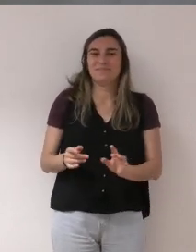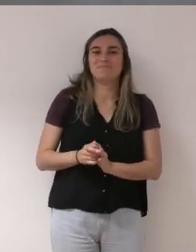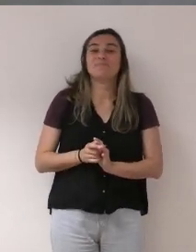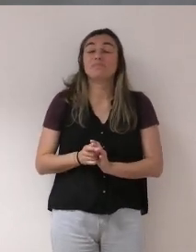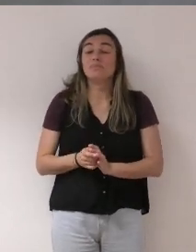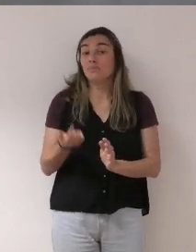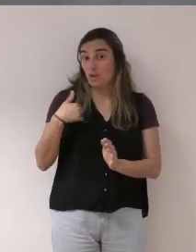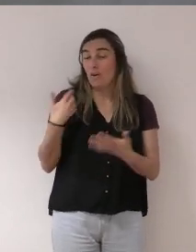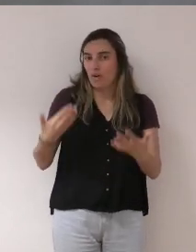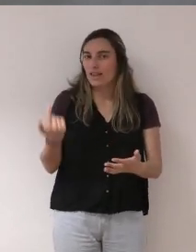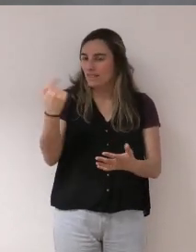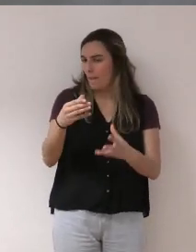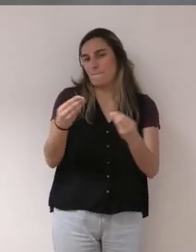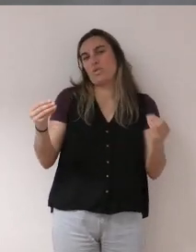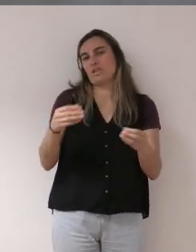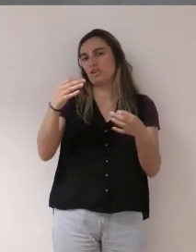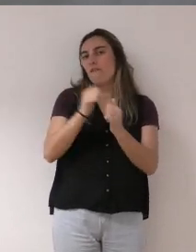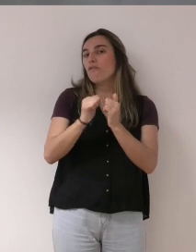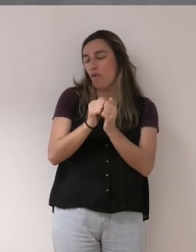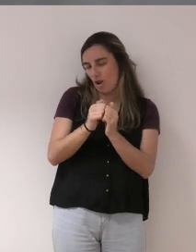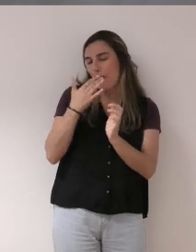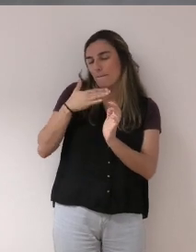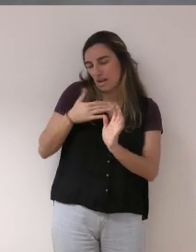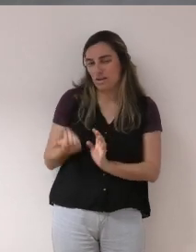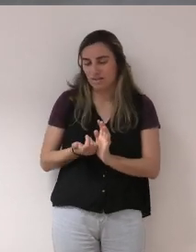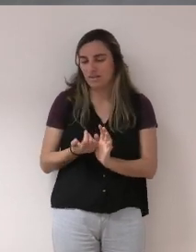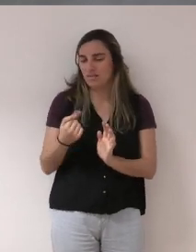Aproximadamente. Eu, neste momento, ainda tenho muitas, digamos, fazendo